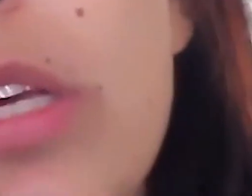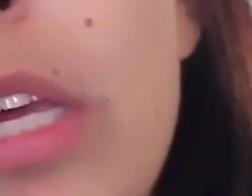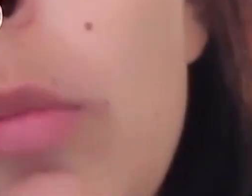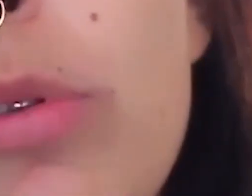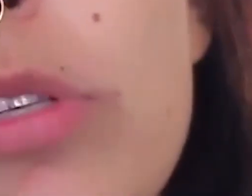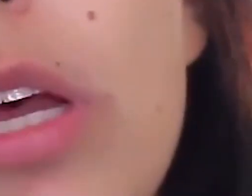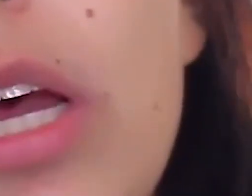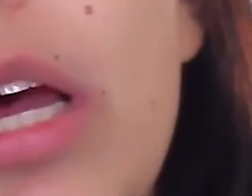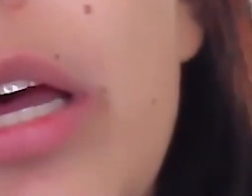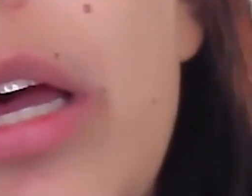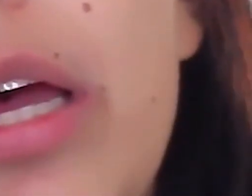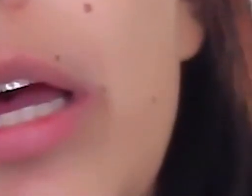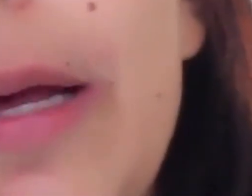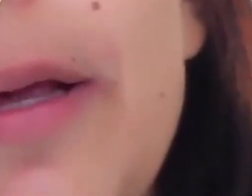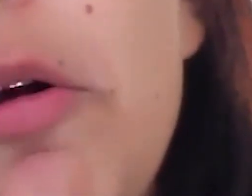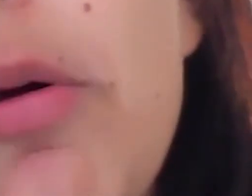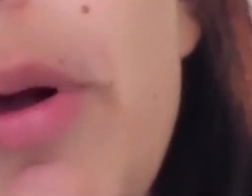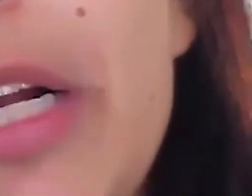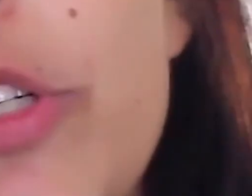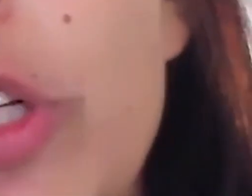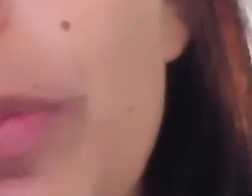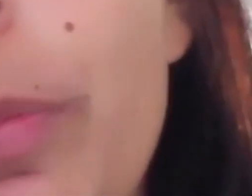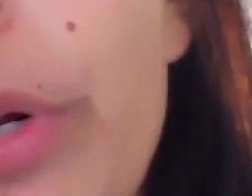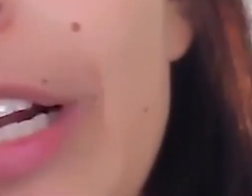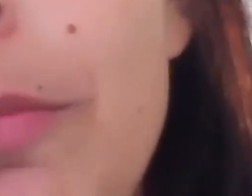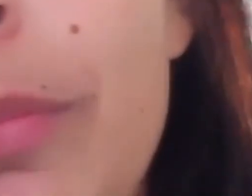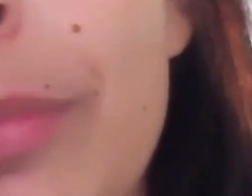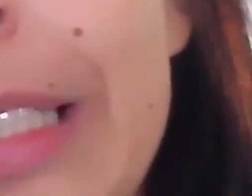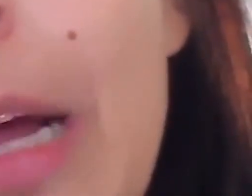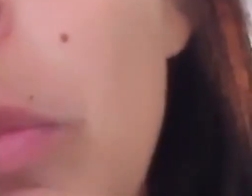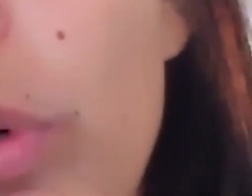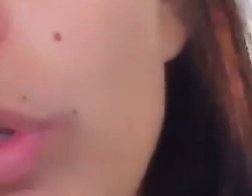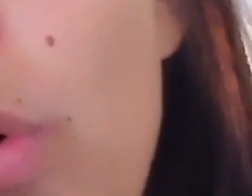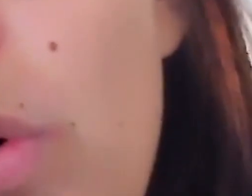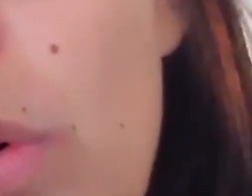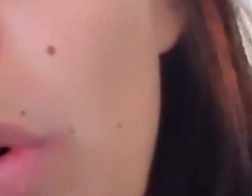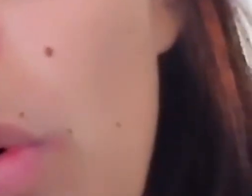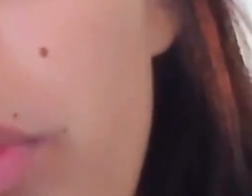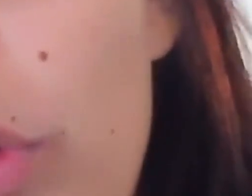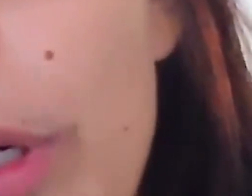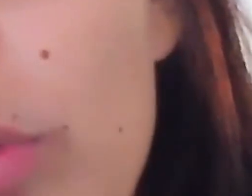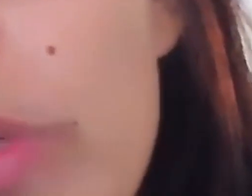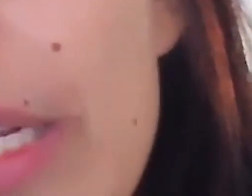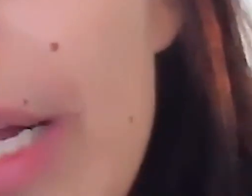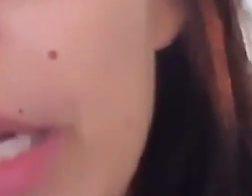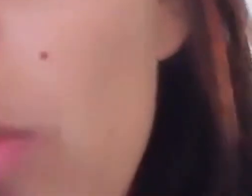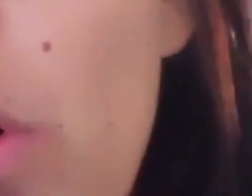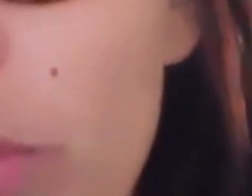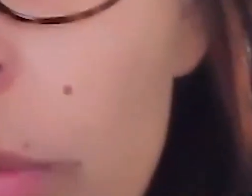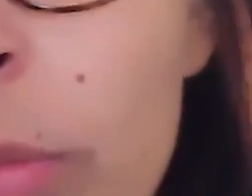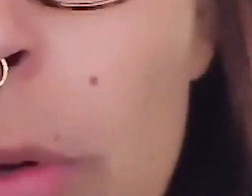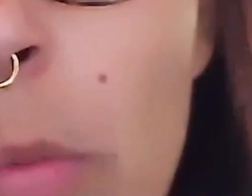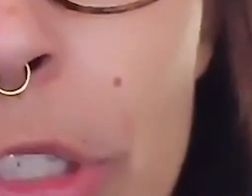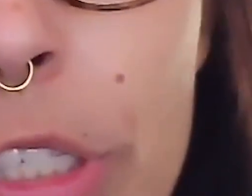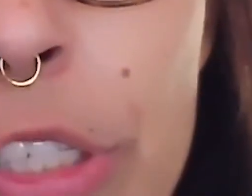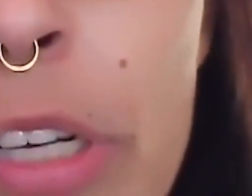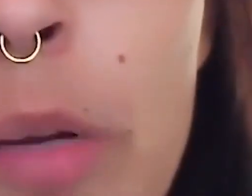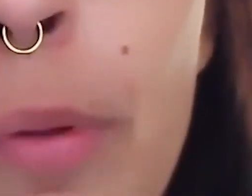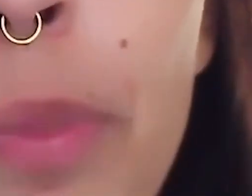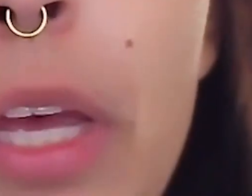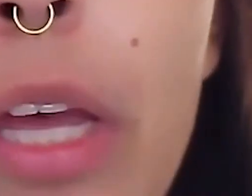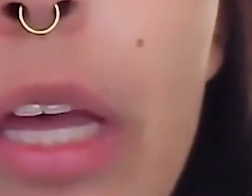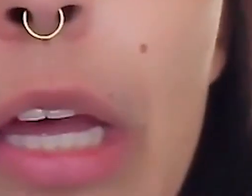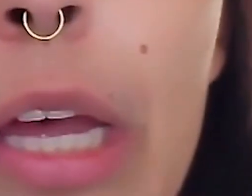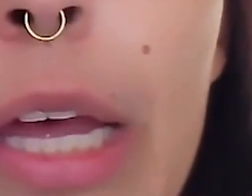nós conseguimos, eu acredito que por ele tratar muito com o público, o cidadão comum, como a